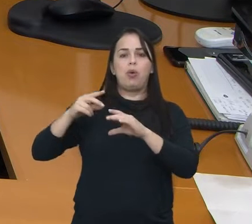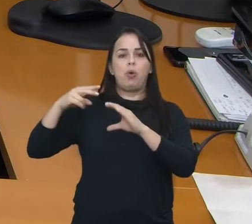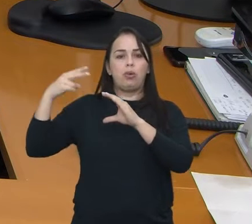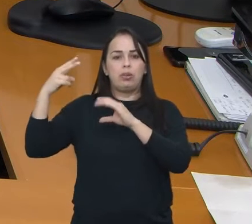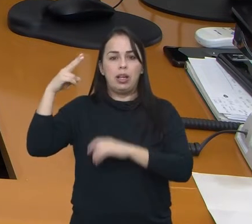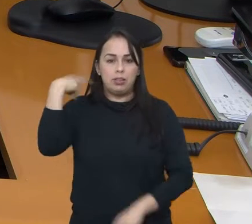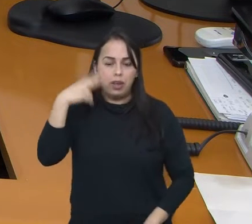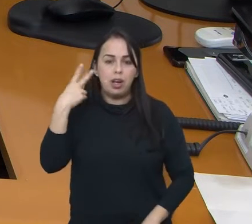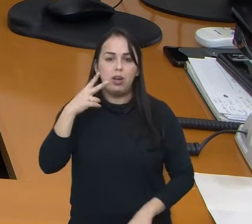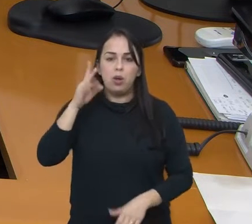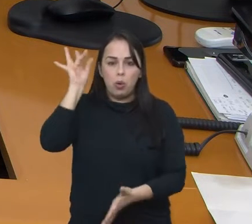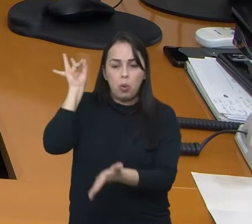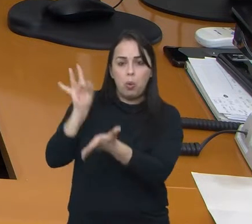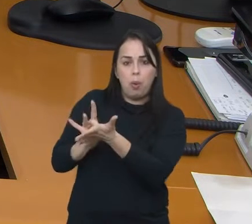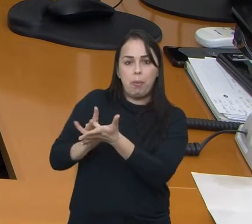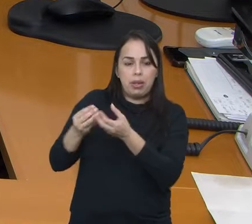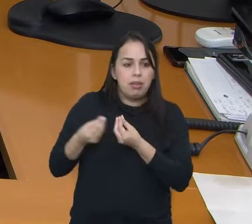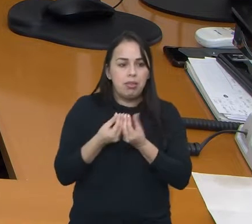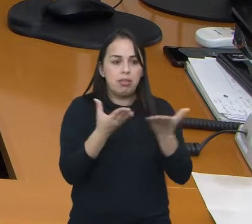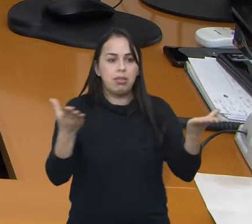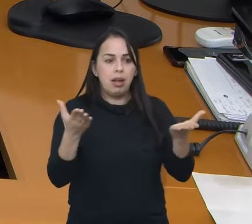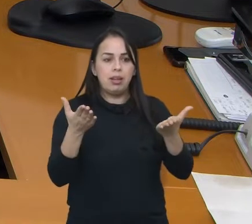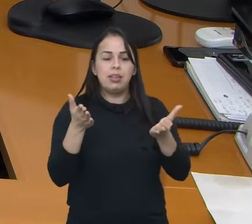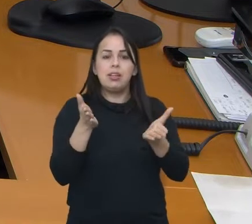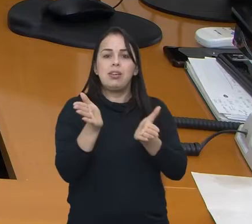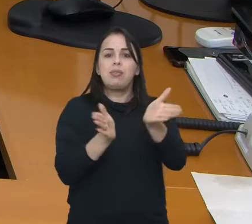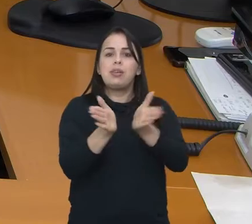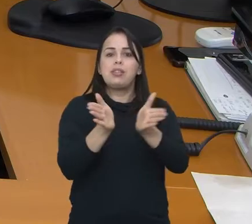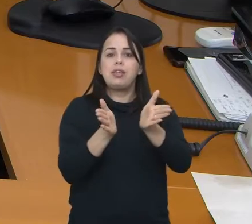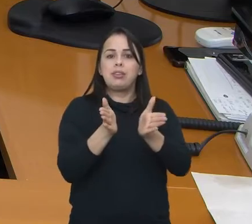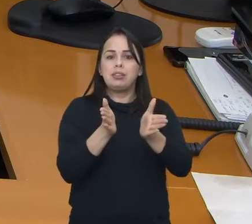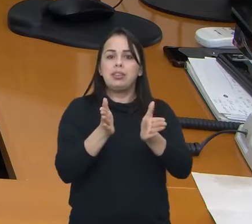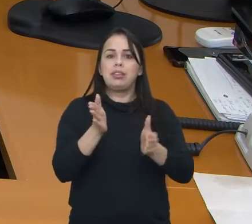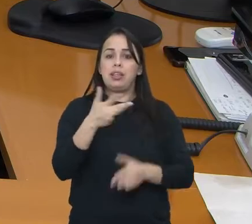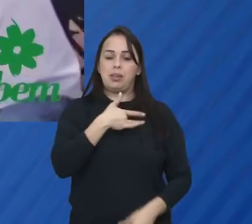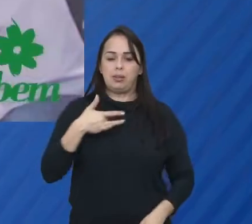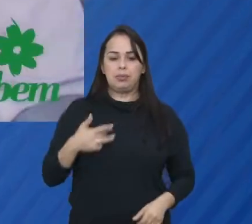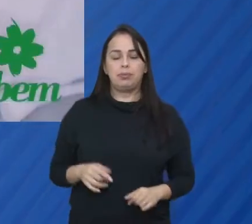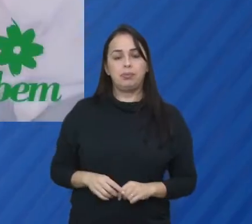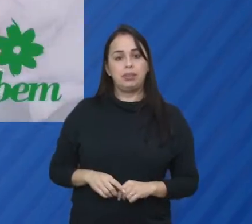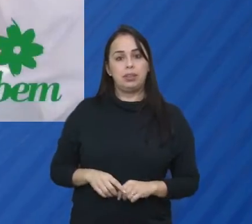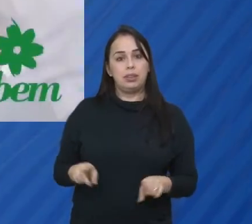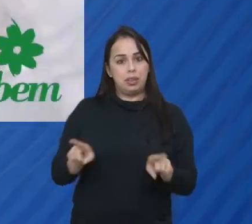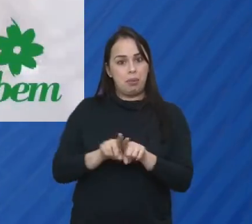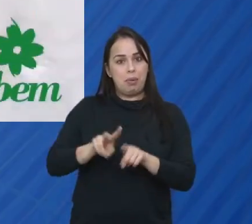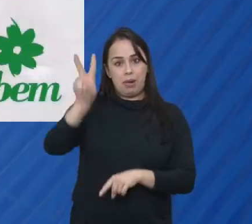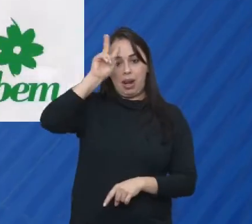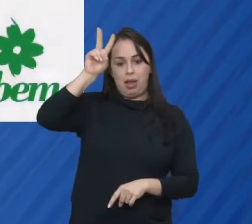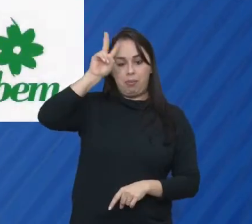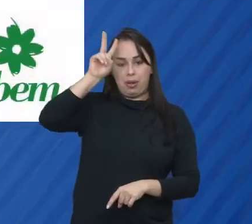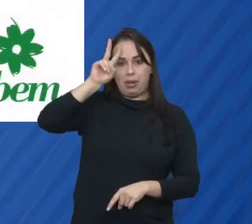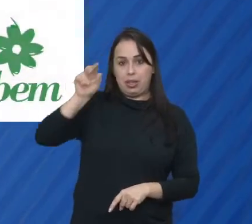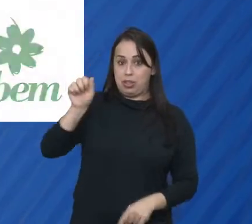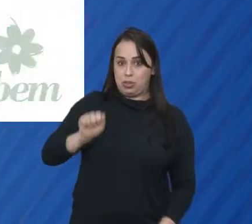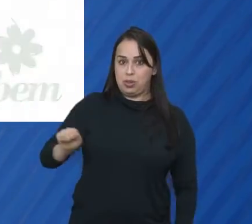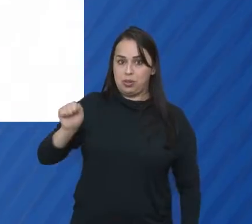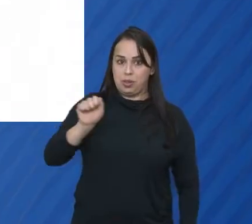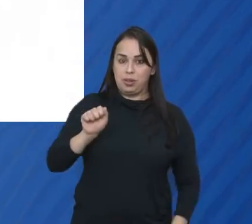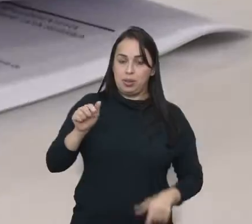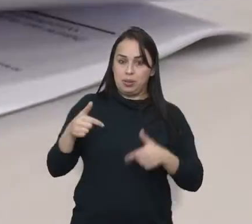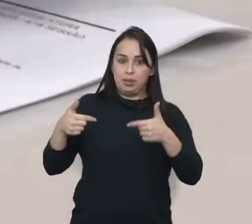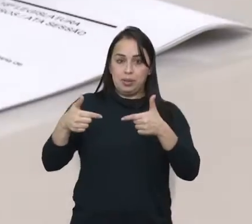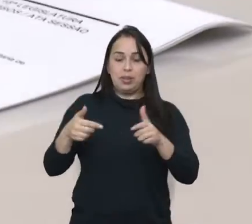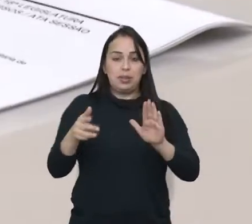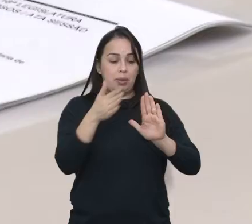papel de prover esse acesso à saúde da população, né? E vale ressaltar que também, por iniciativa da